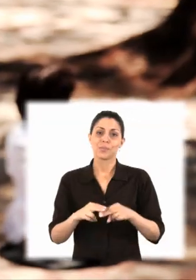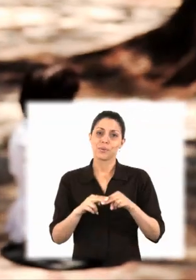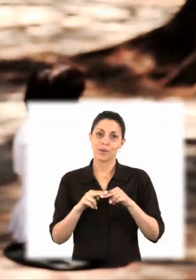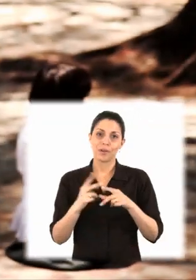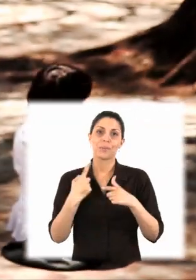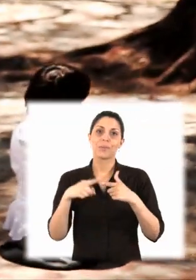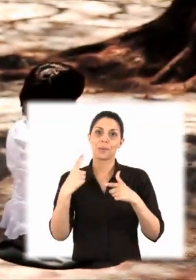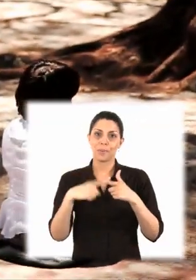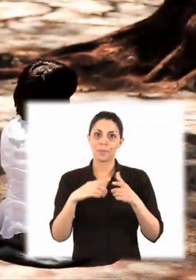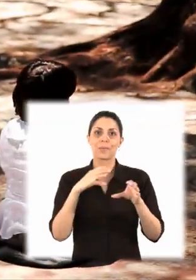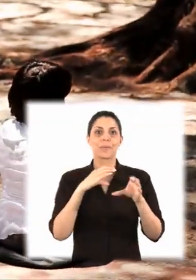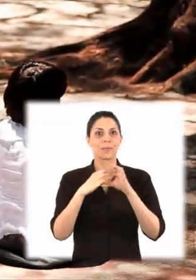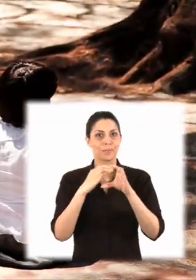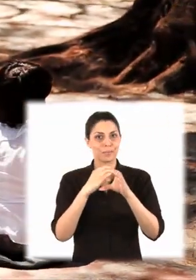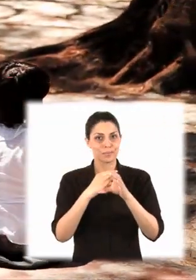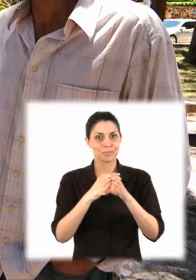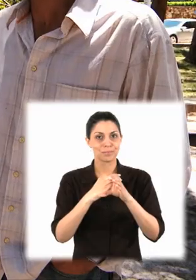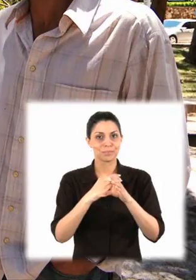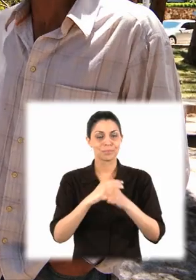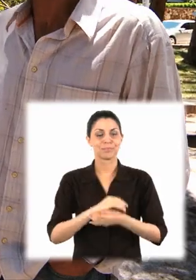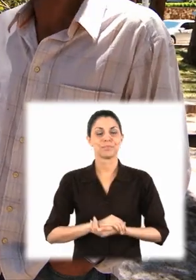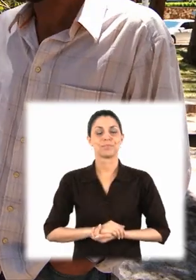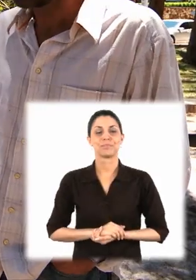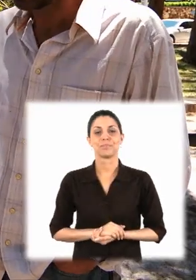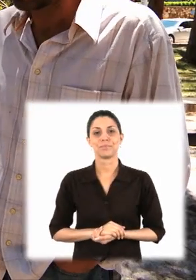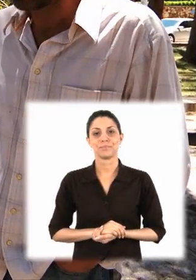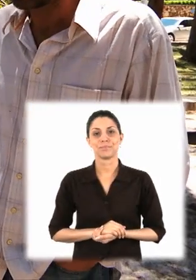separados por causa do problema de comunicação.